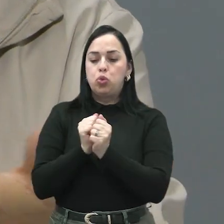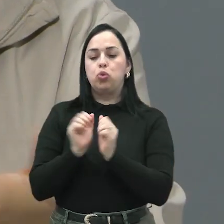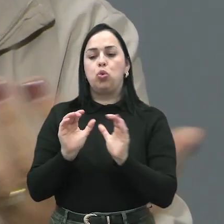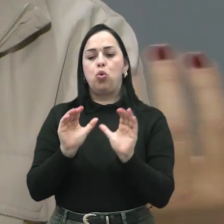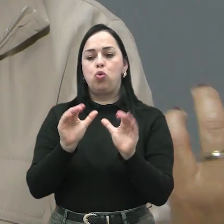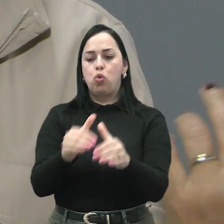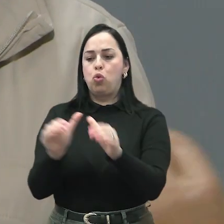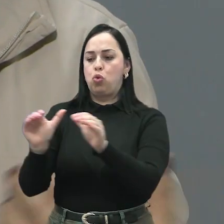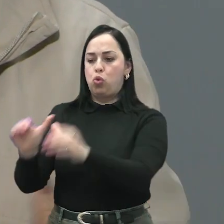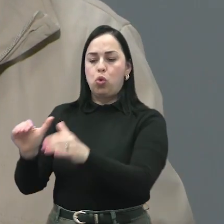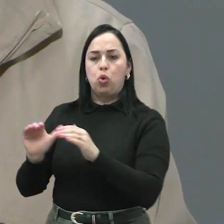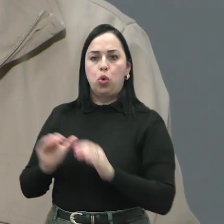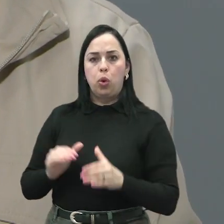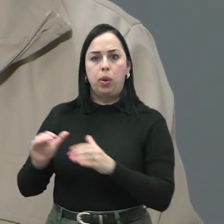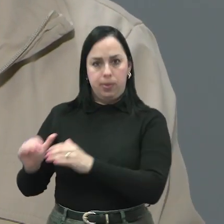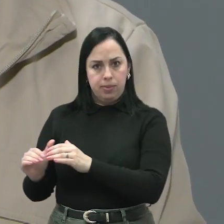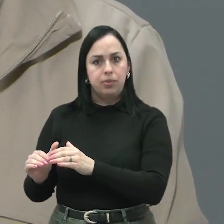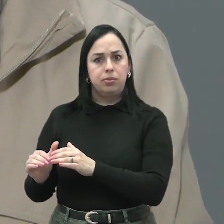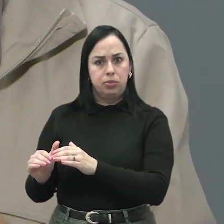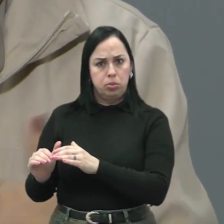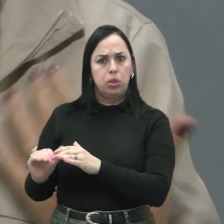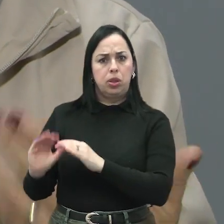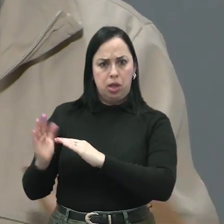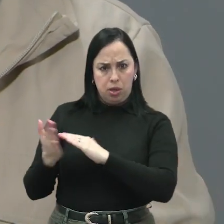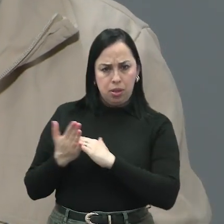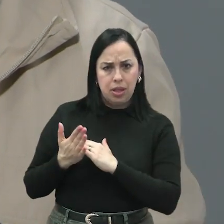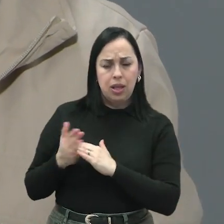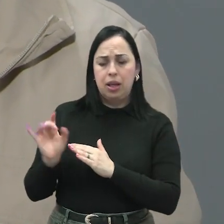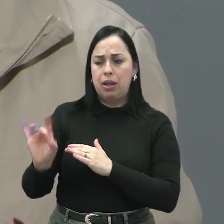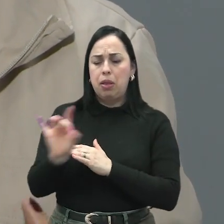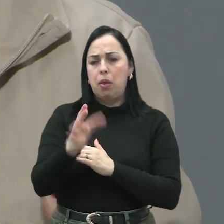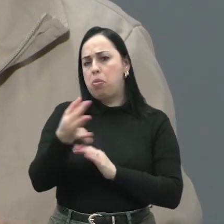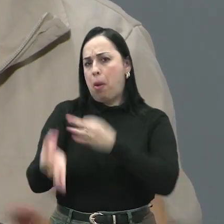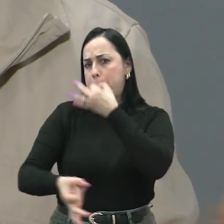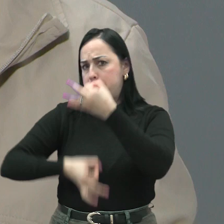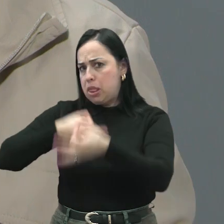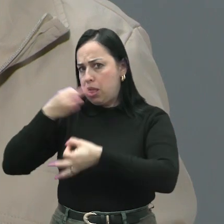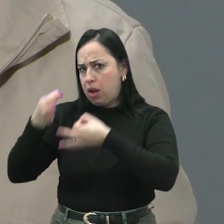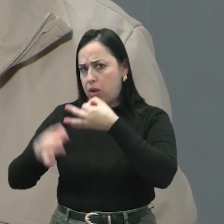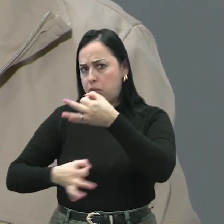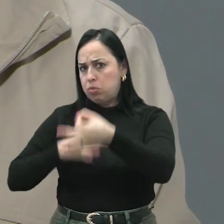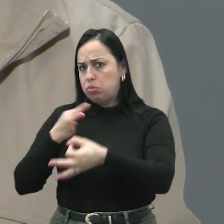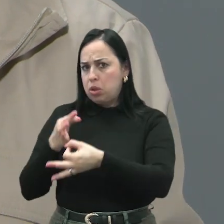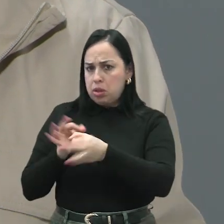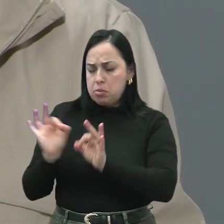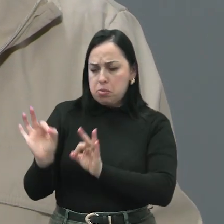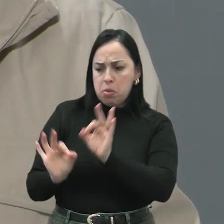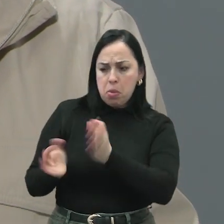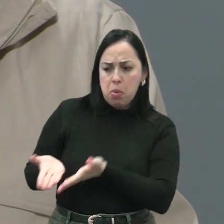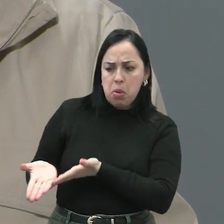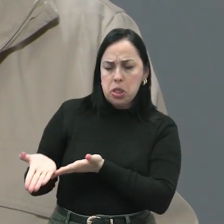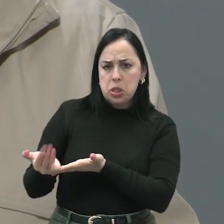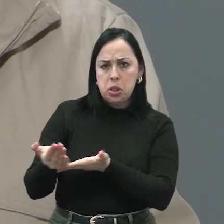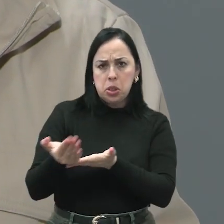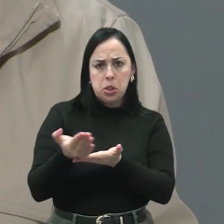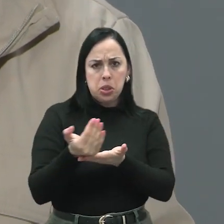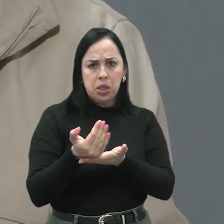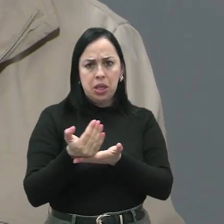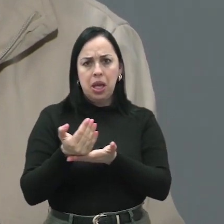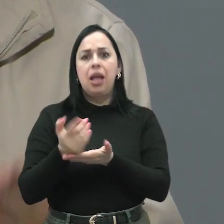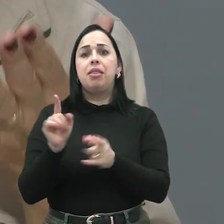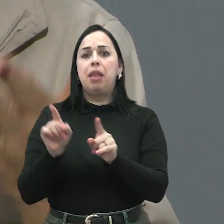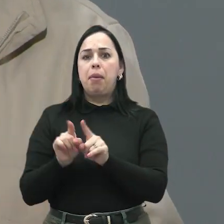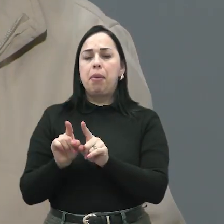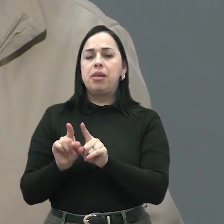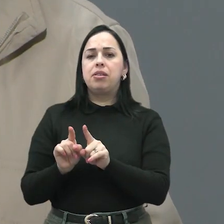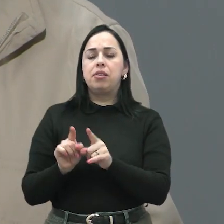com um grupo de colaboradores, né, cada um dando a sua contribuição aí, né, e aí